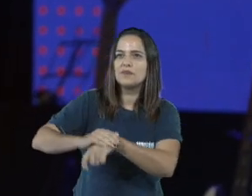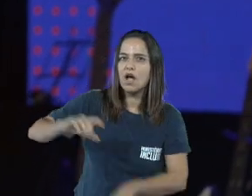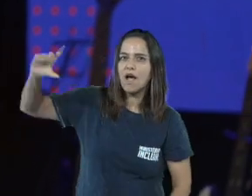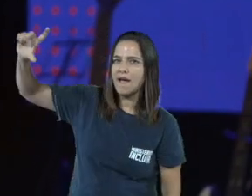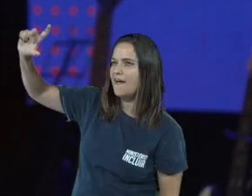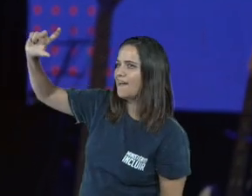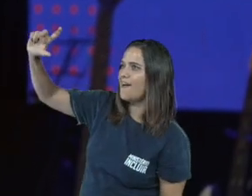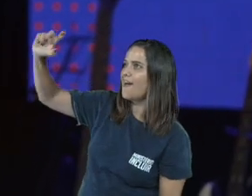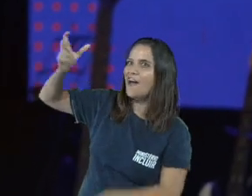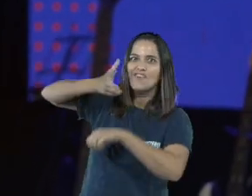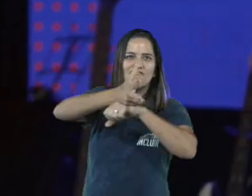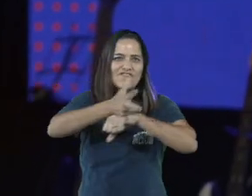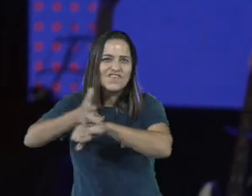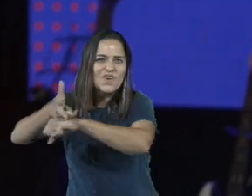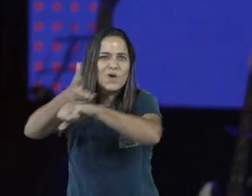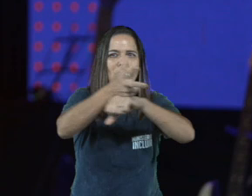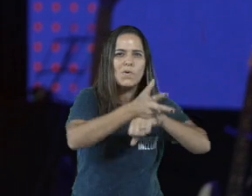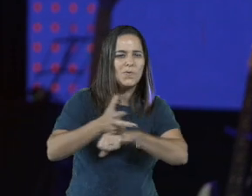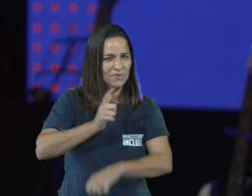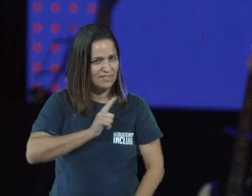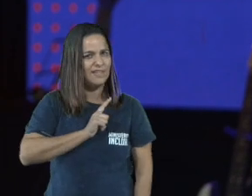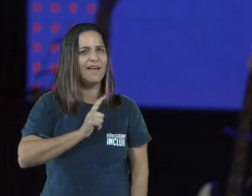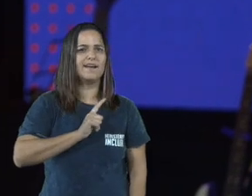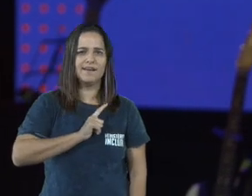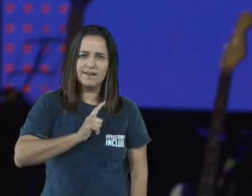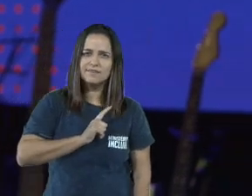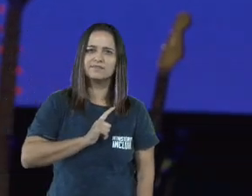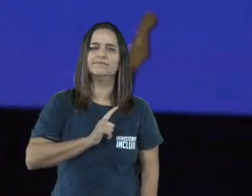o nióbio lotado